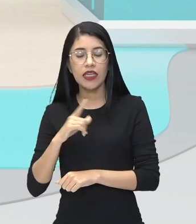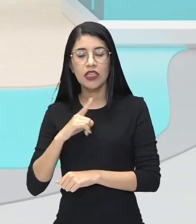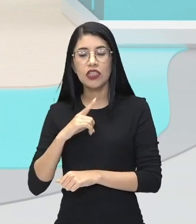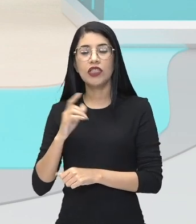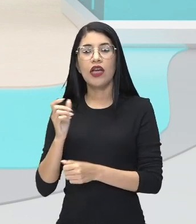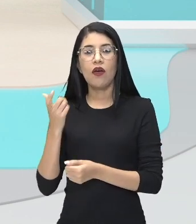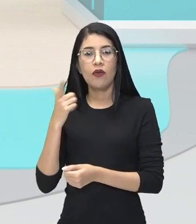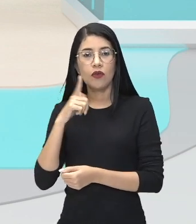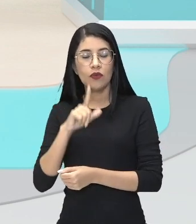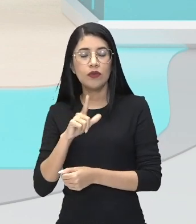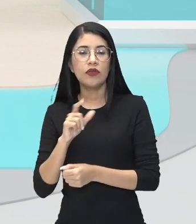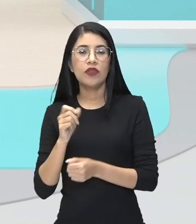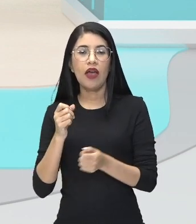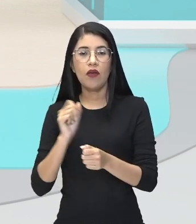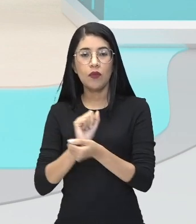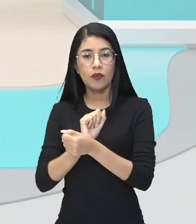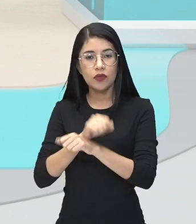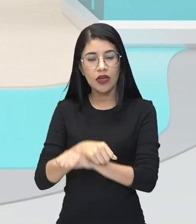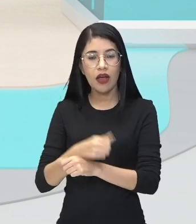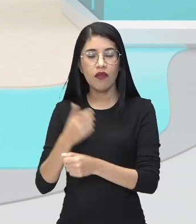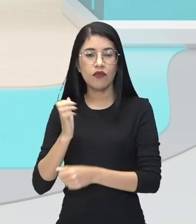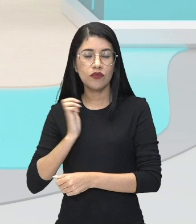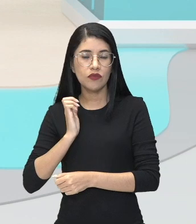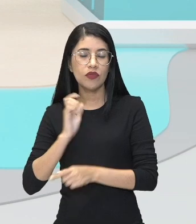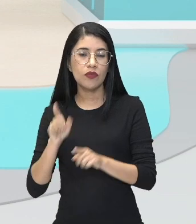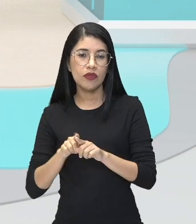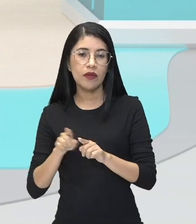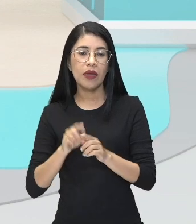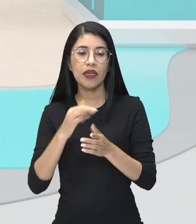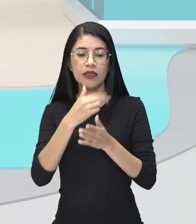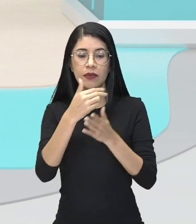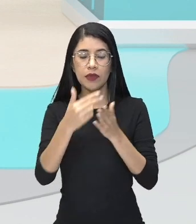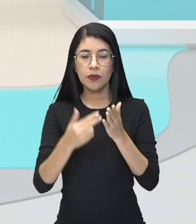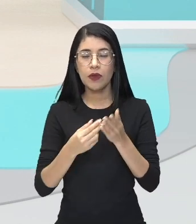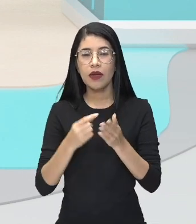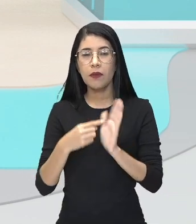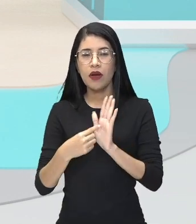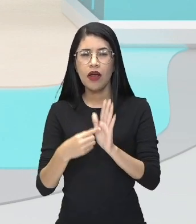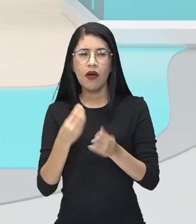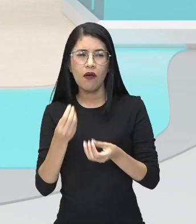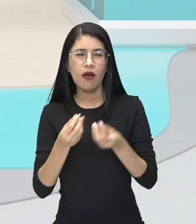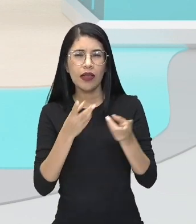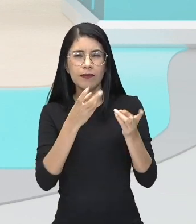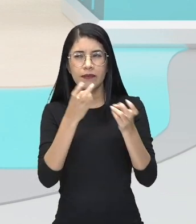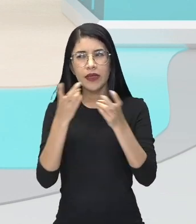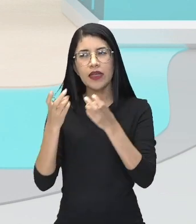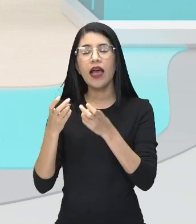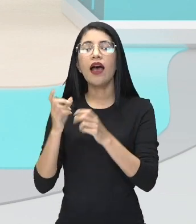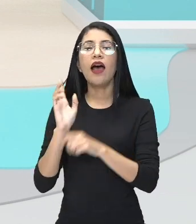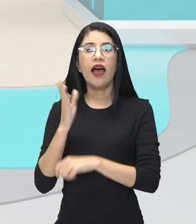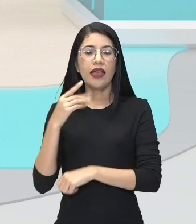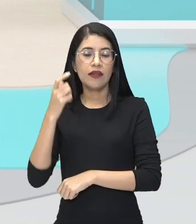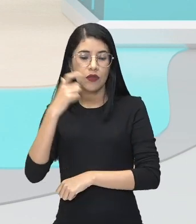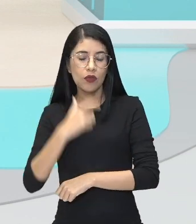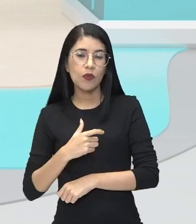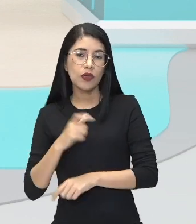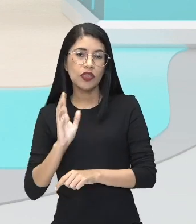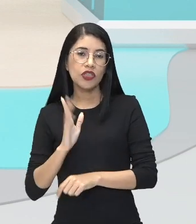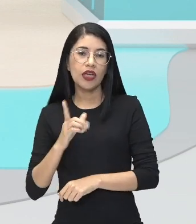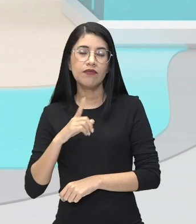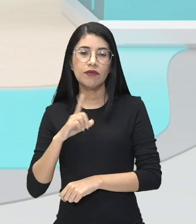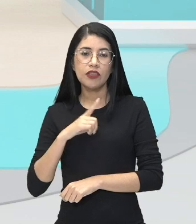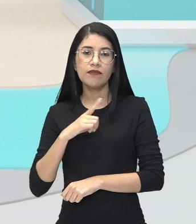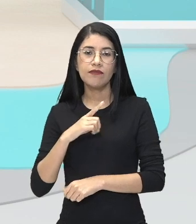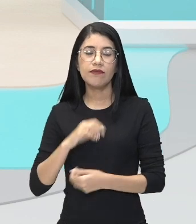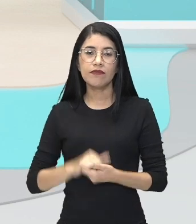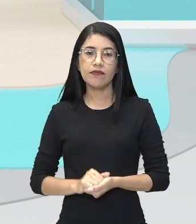seus escravos, e as pinturas retratavam o seu dia a dia, para ele reconhecer que aquele corpo ali pertencia a ele.